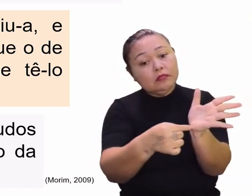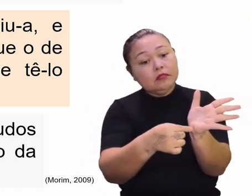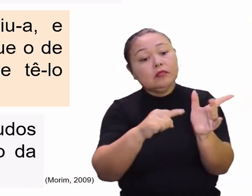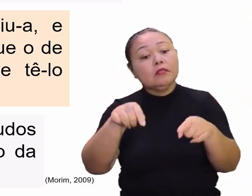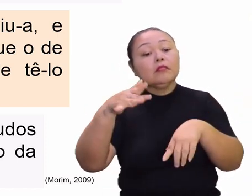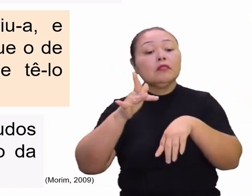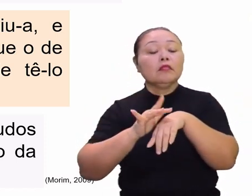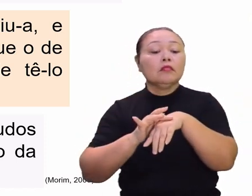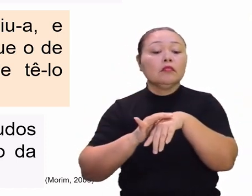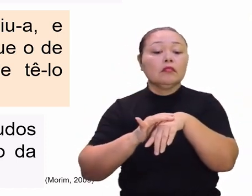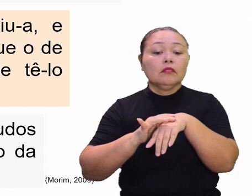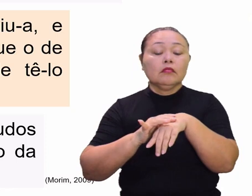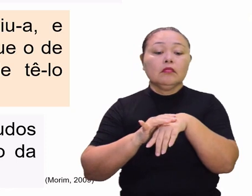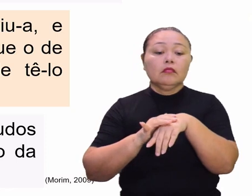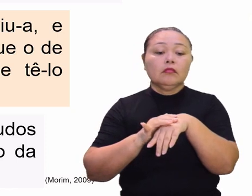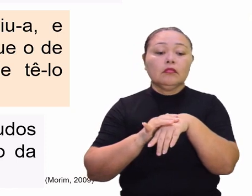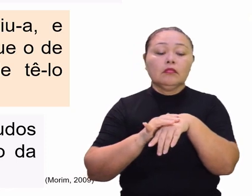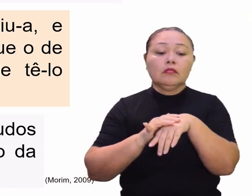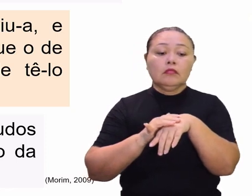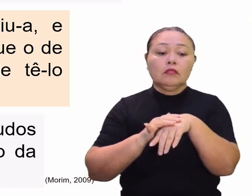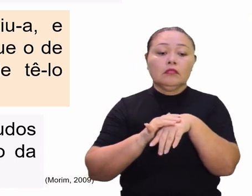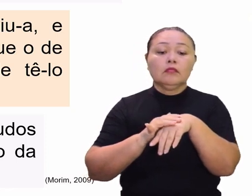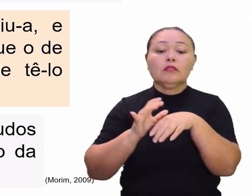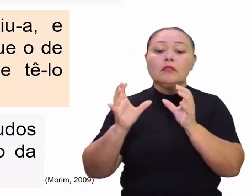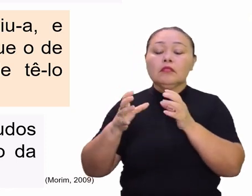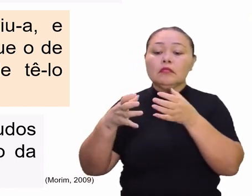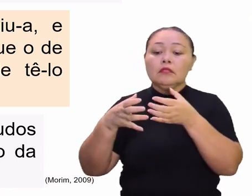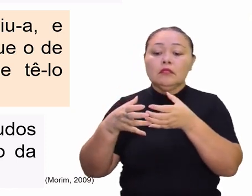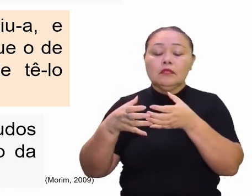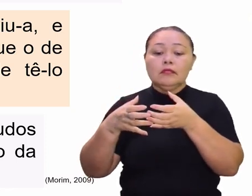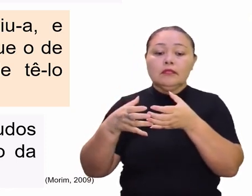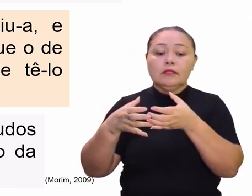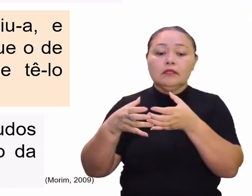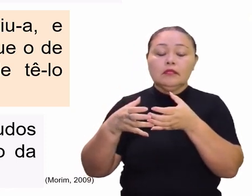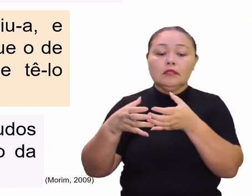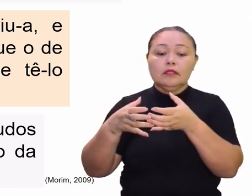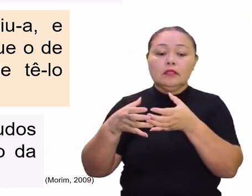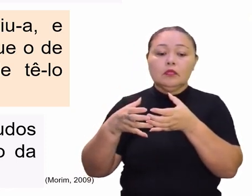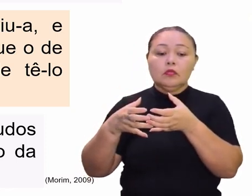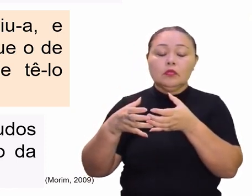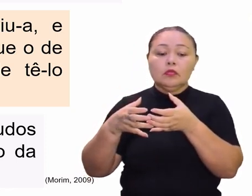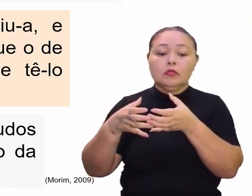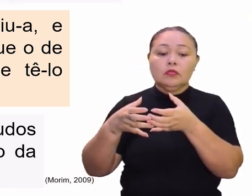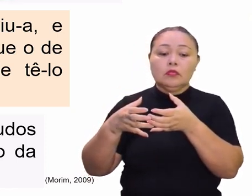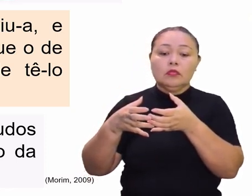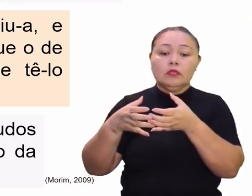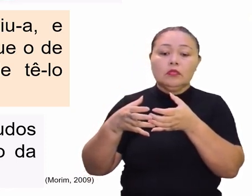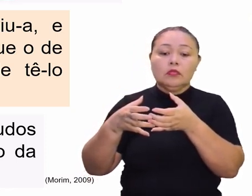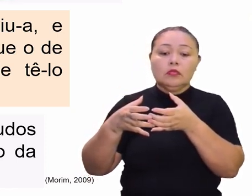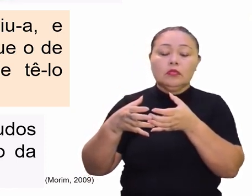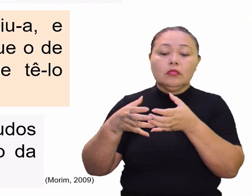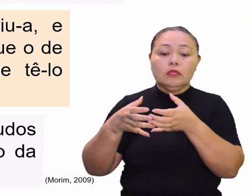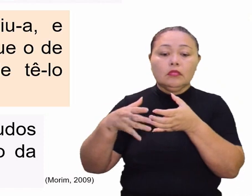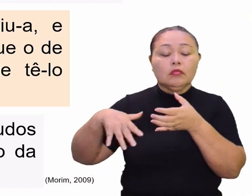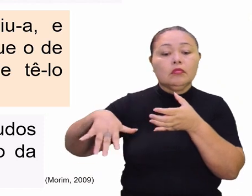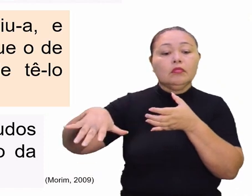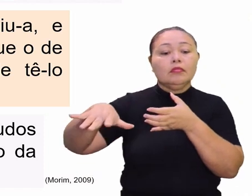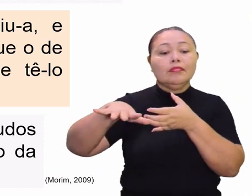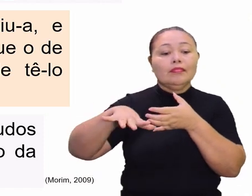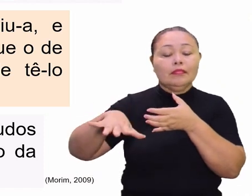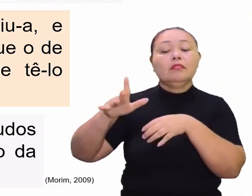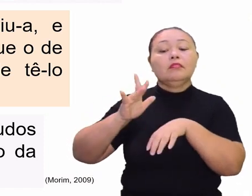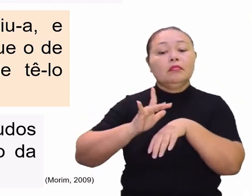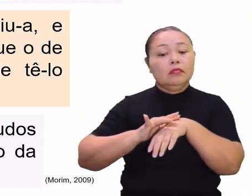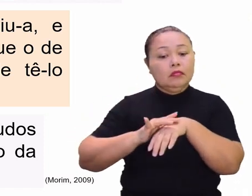as doenças... Aí, ó, teve a comissão, e quem que acabou com a comissão? As